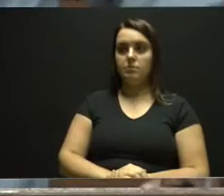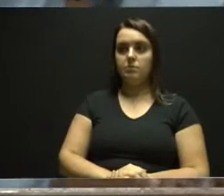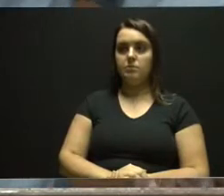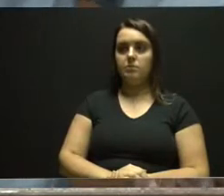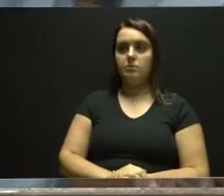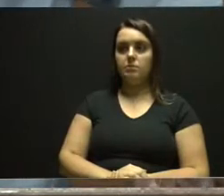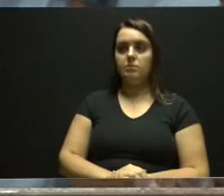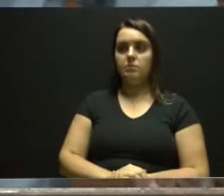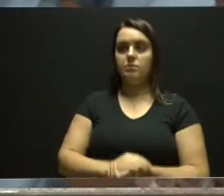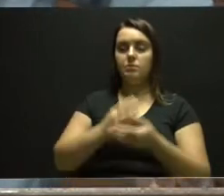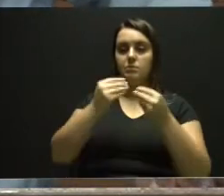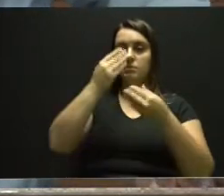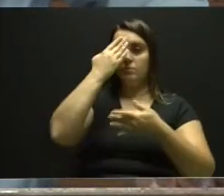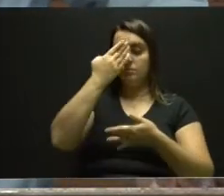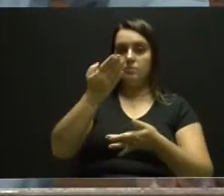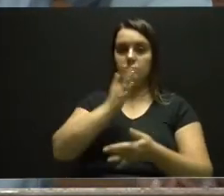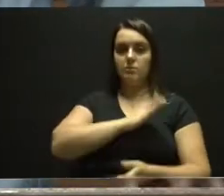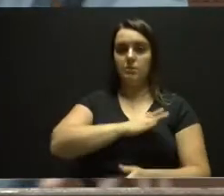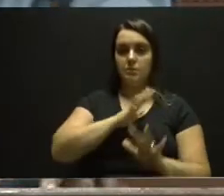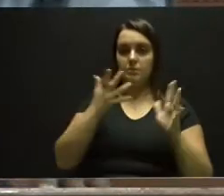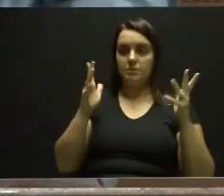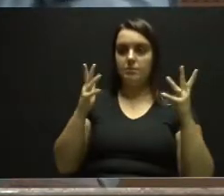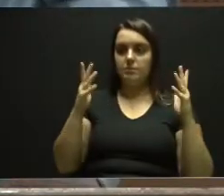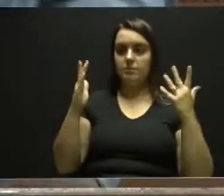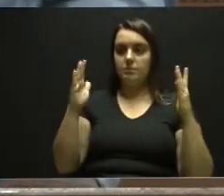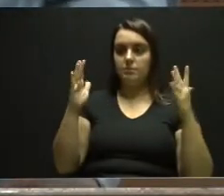muito obrigado de coração